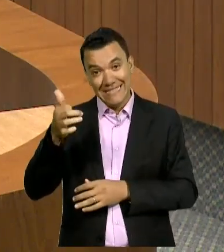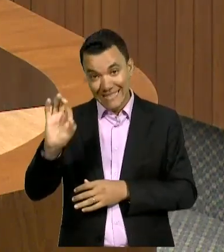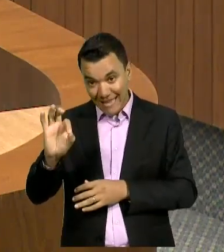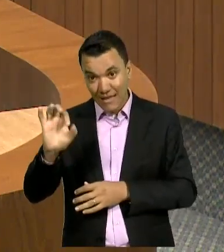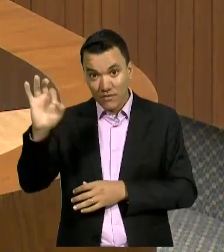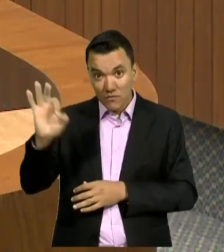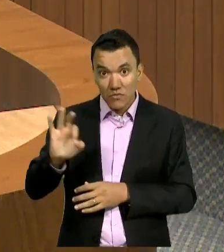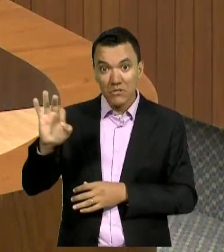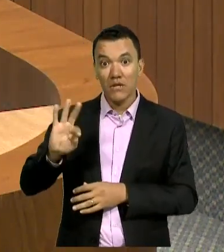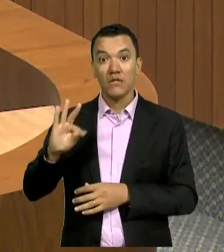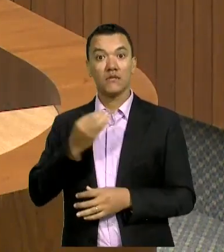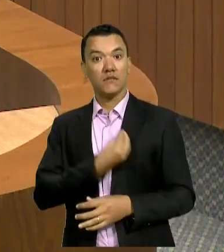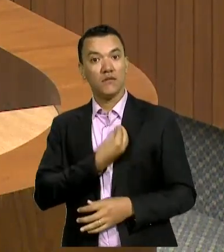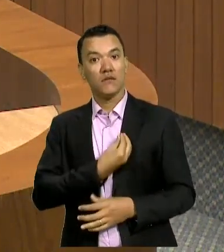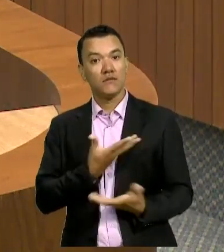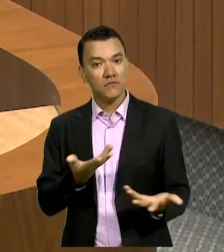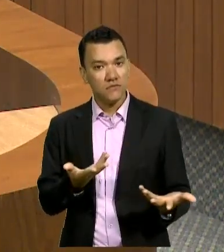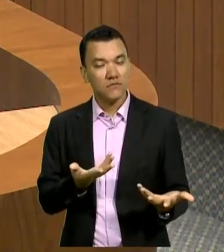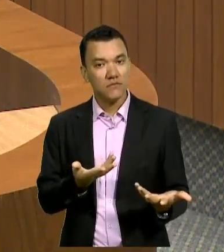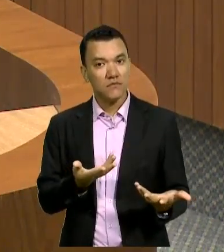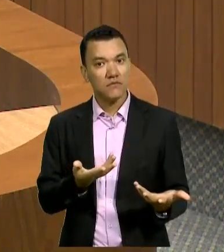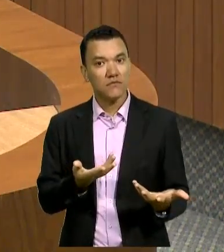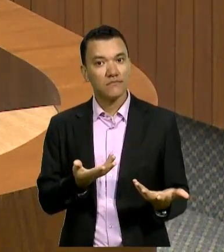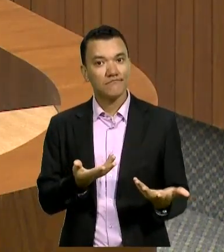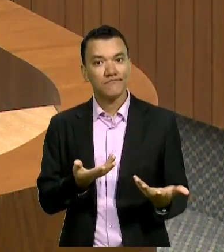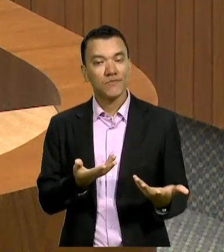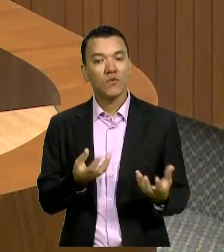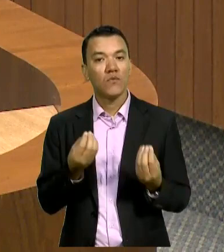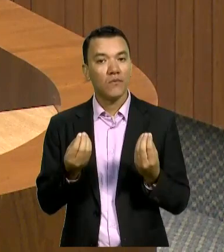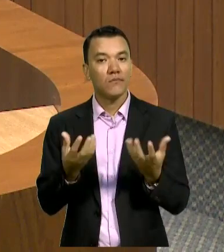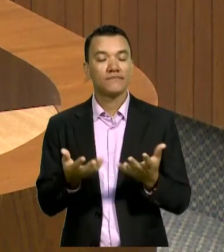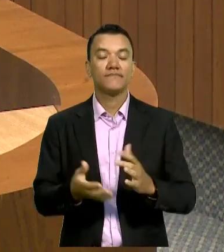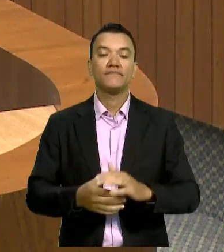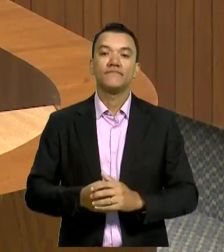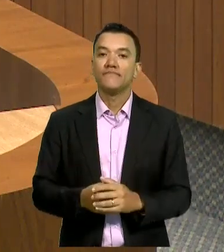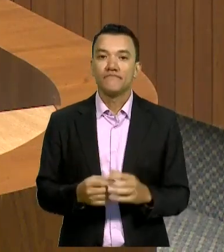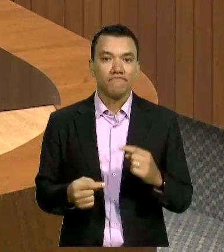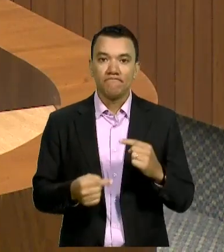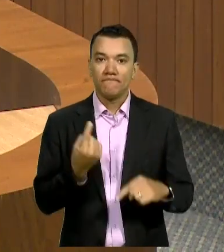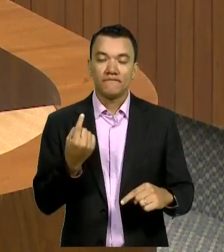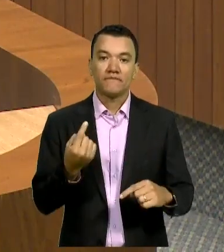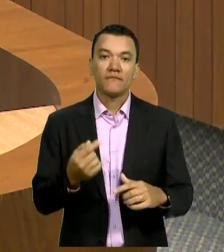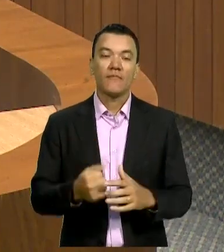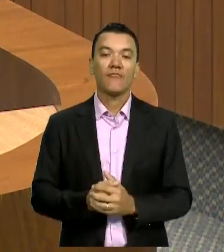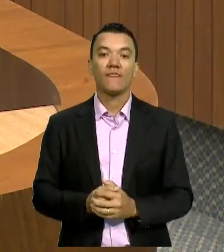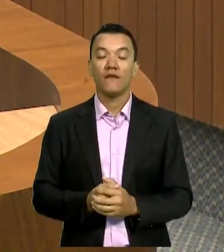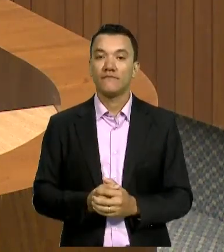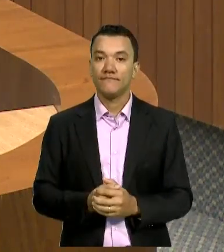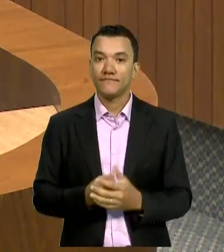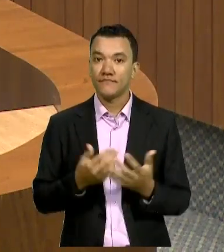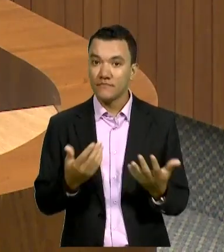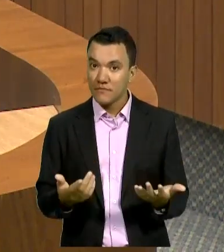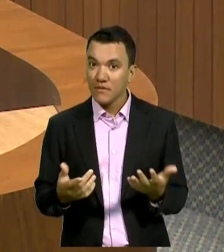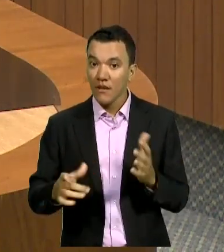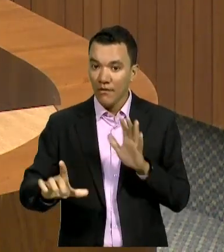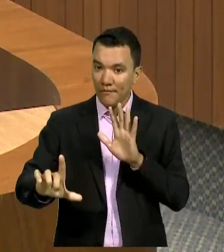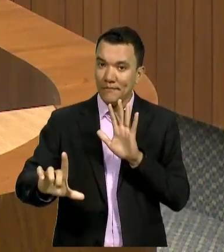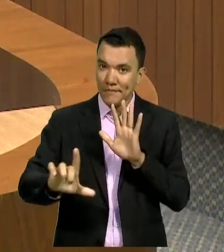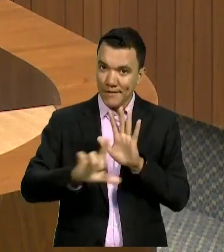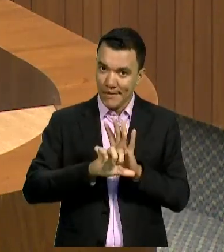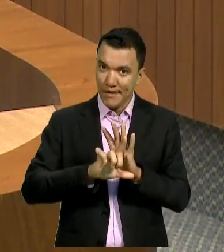quem é trans. Não tem sentido uma coisa como essa. Primeiro, legislação